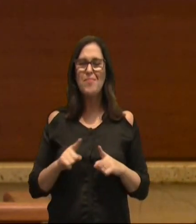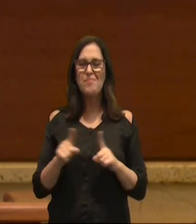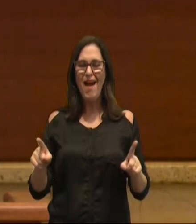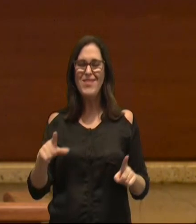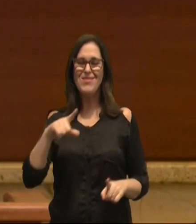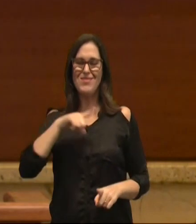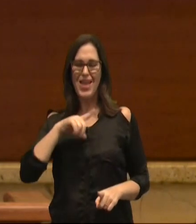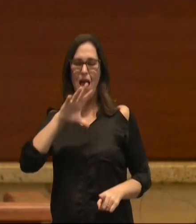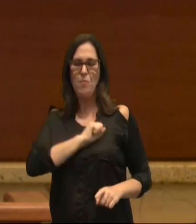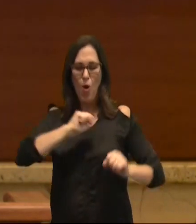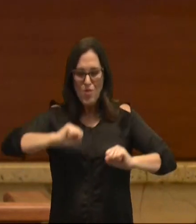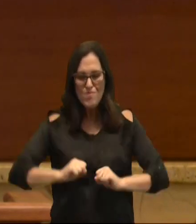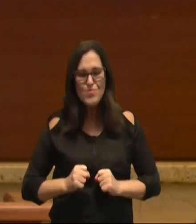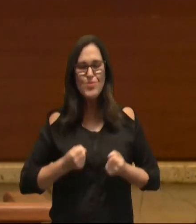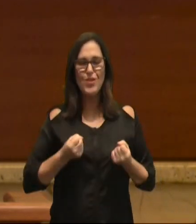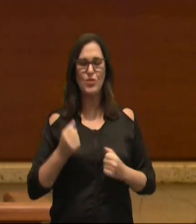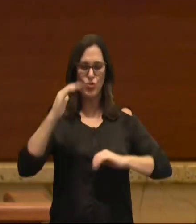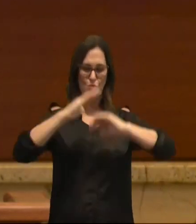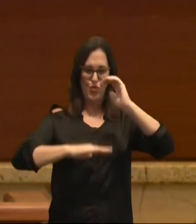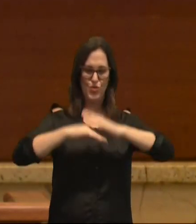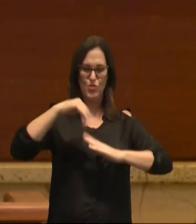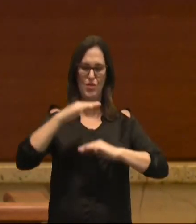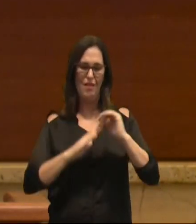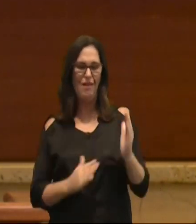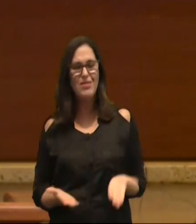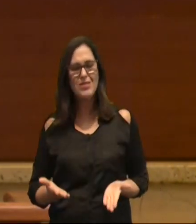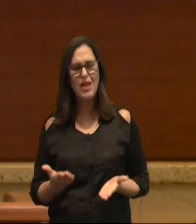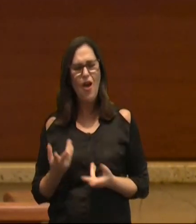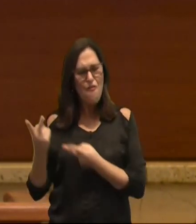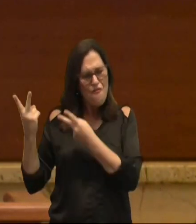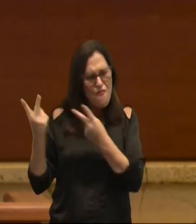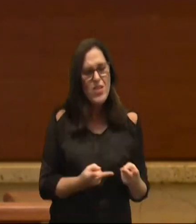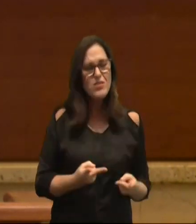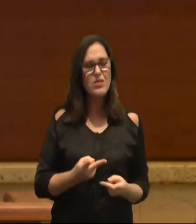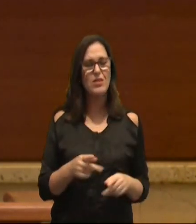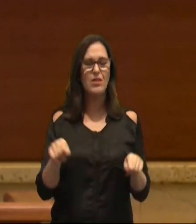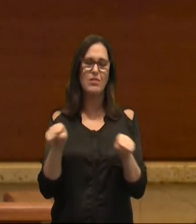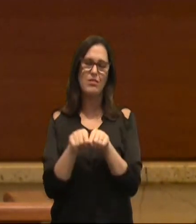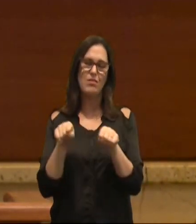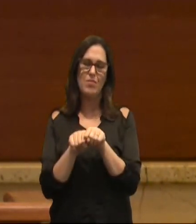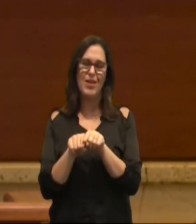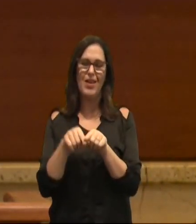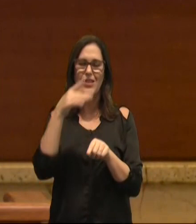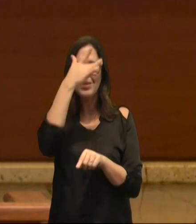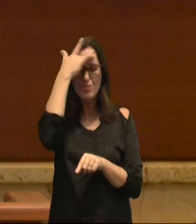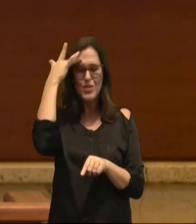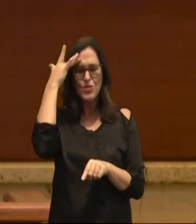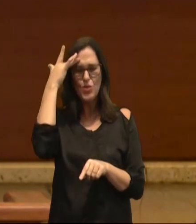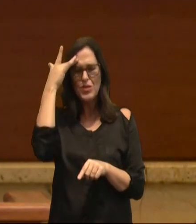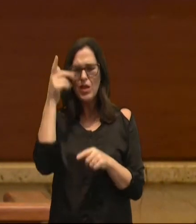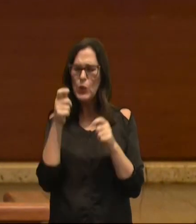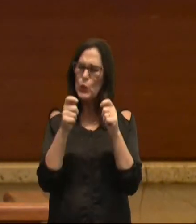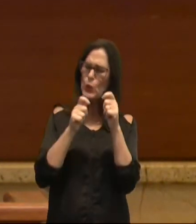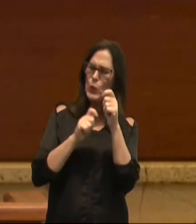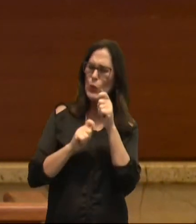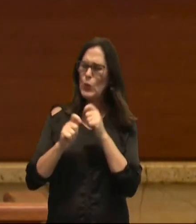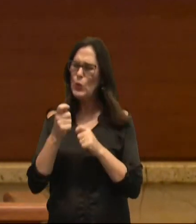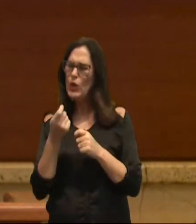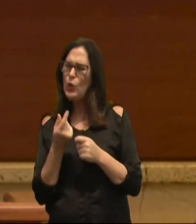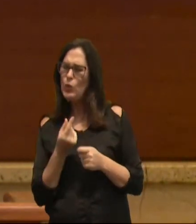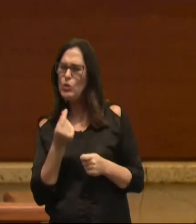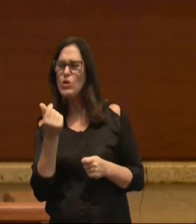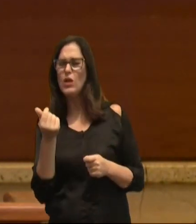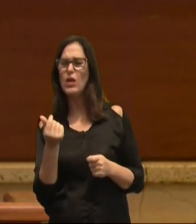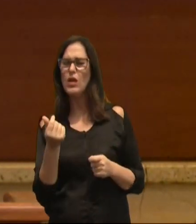amor e dedicação desses profissionais. Visita, Senhor, também aqueles que estão administrando, Senhor, os recursos,